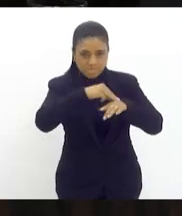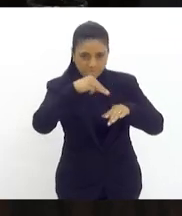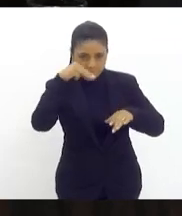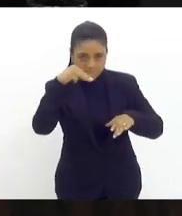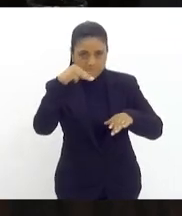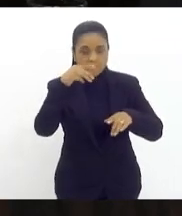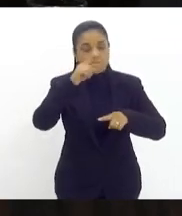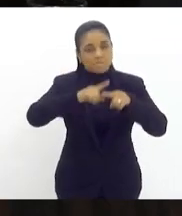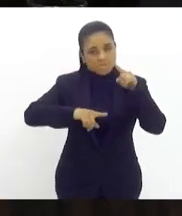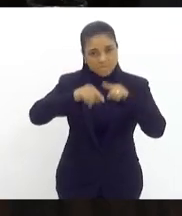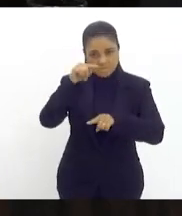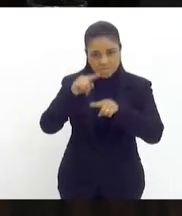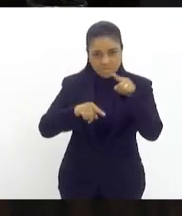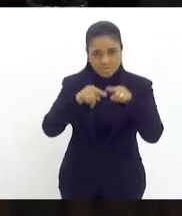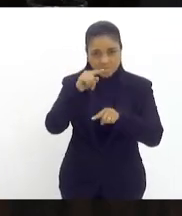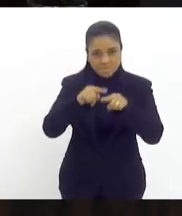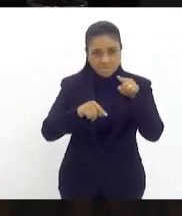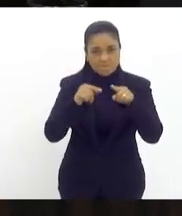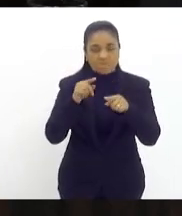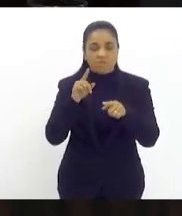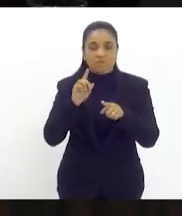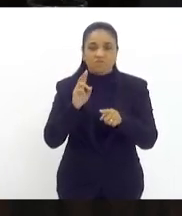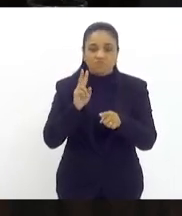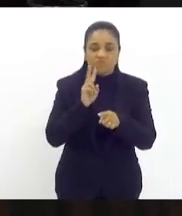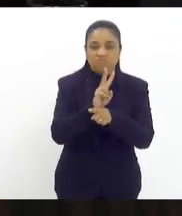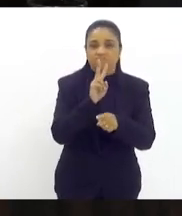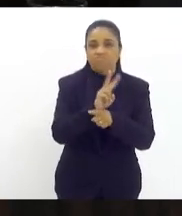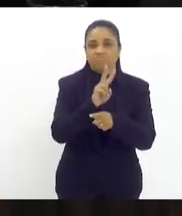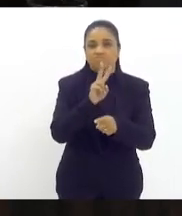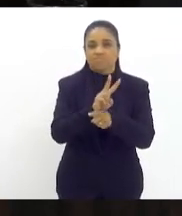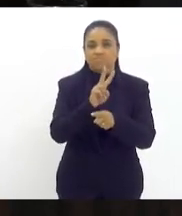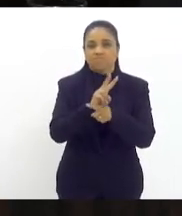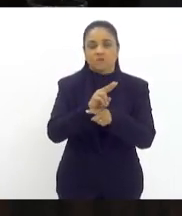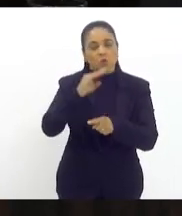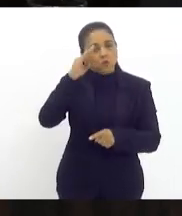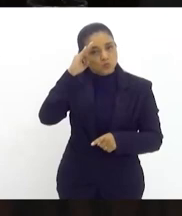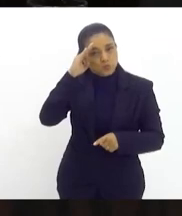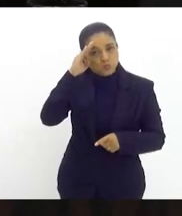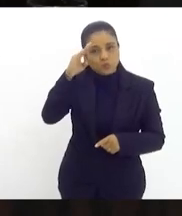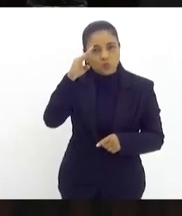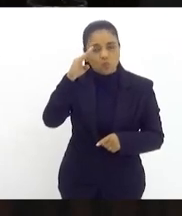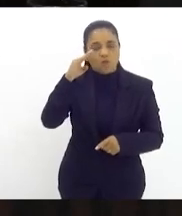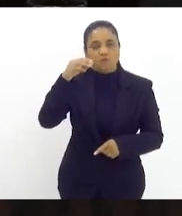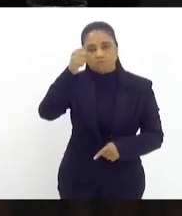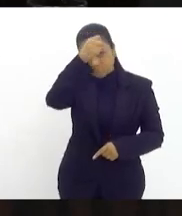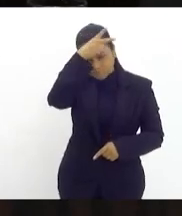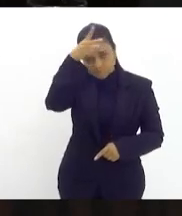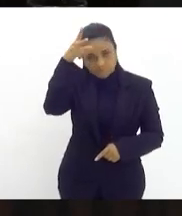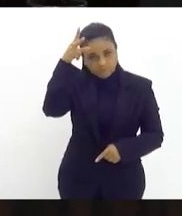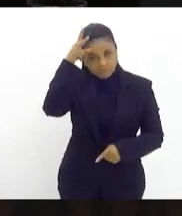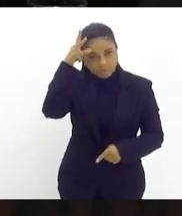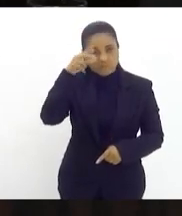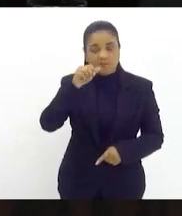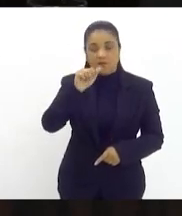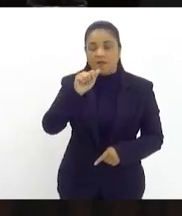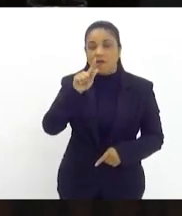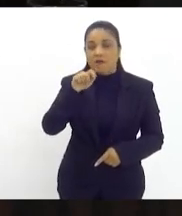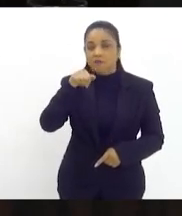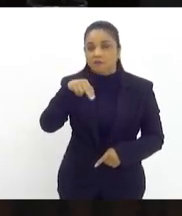equipamentos de proteção aos guardas municipais e agentes de segurança